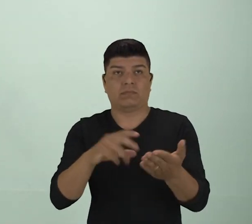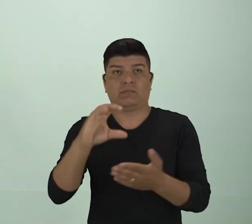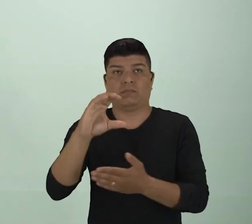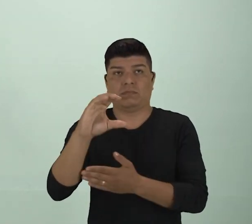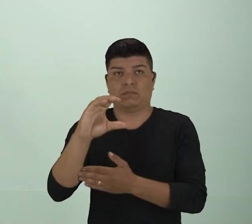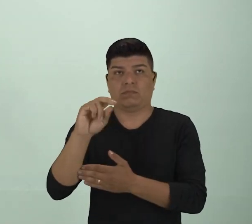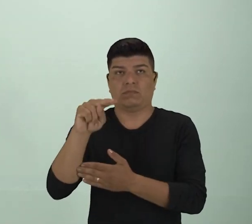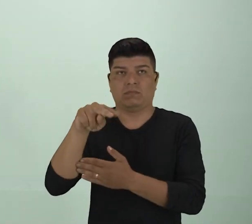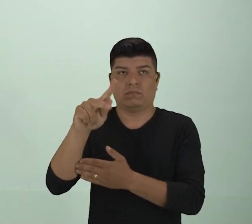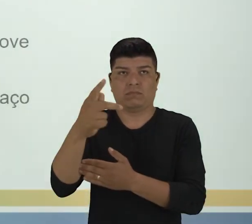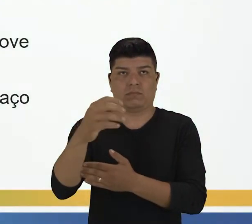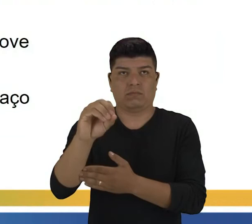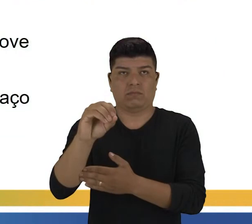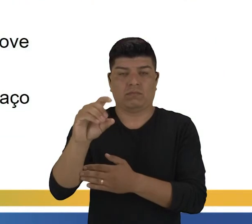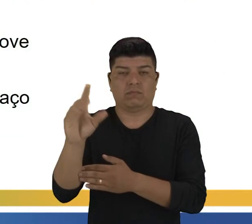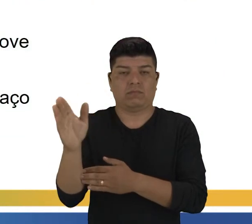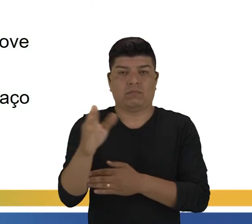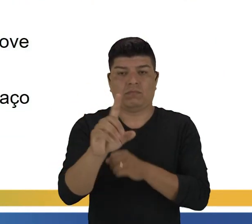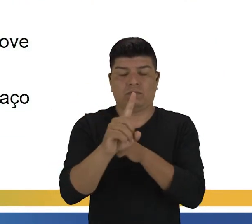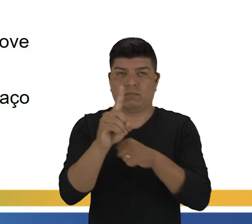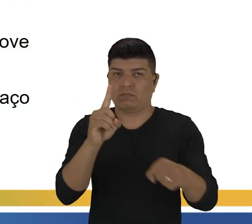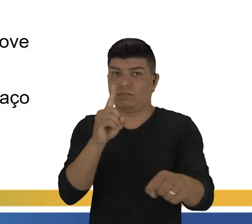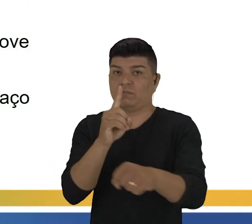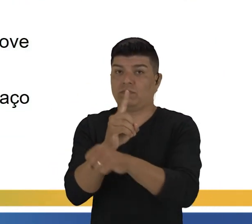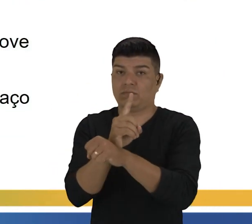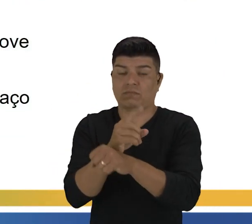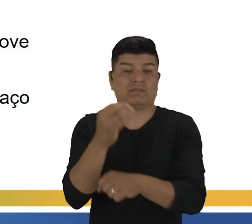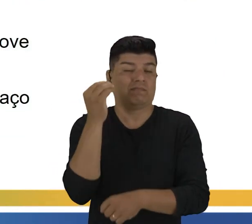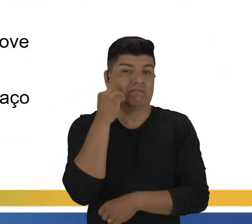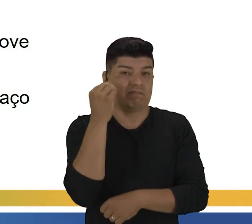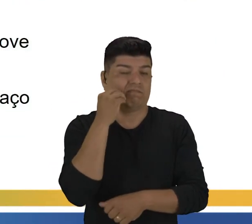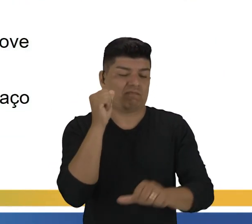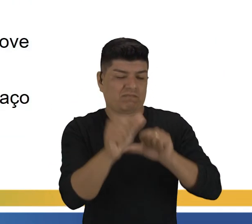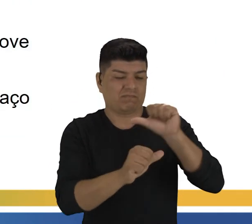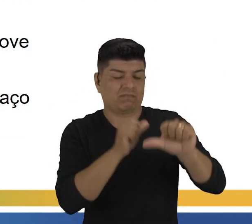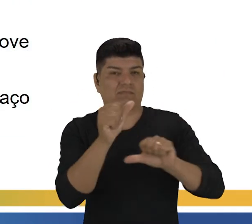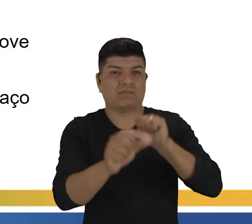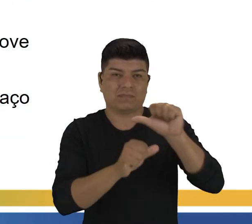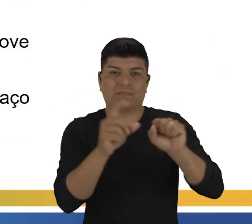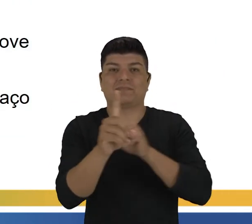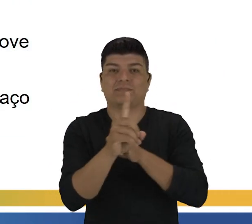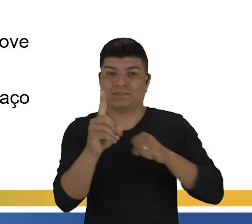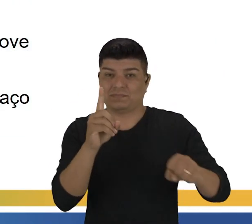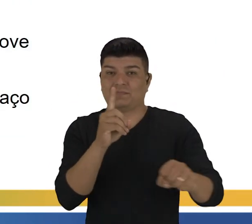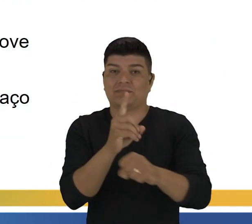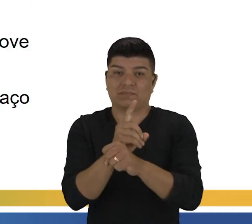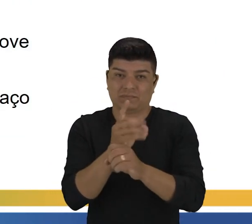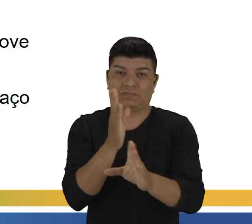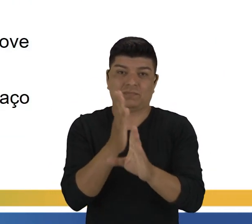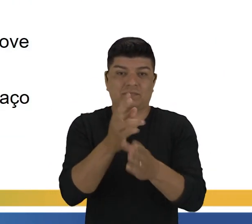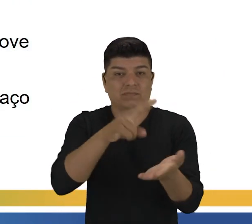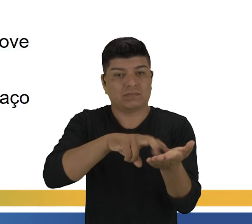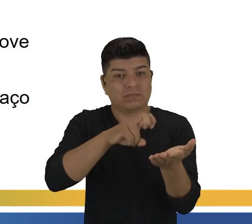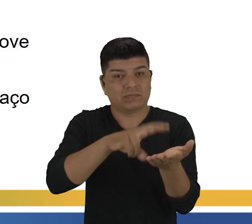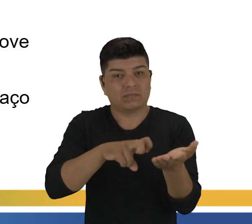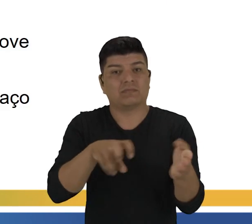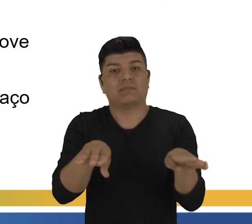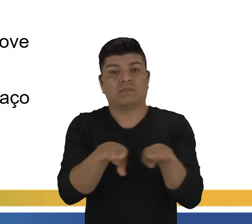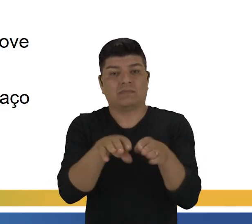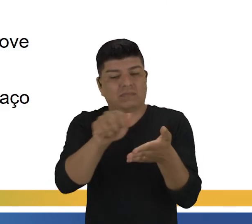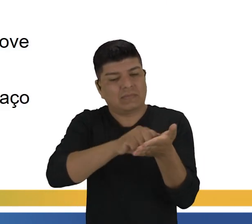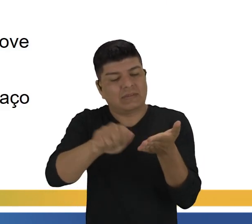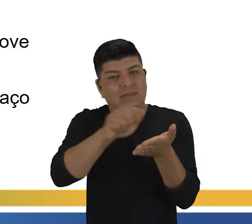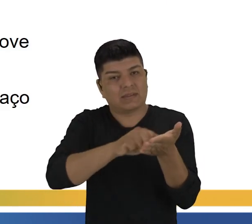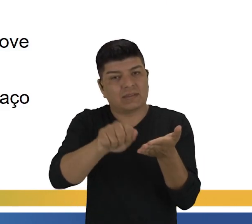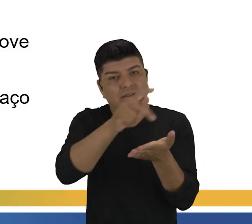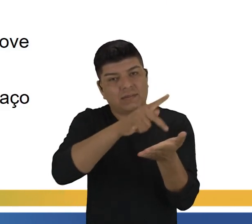poemas de cunho social, porque ele tentava provocar essas mudanças na sociedade através do seu vocabulário, da sua escrita,